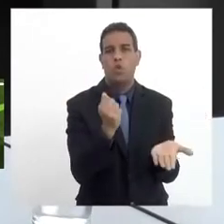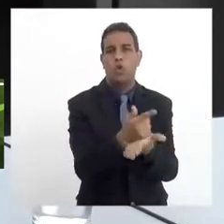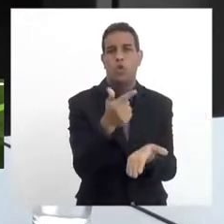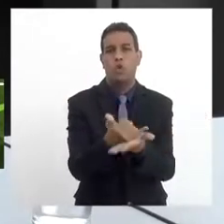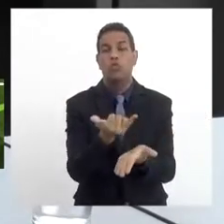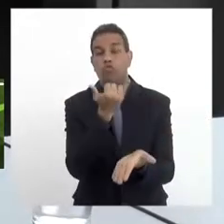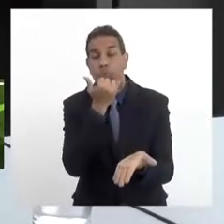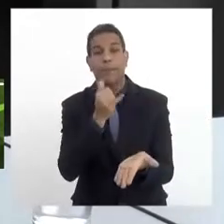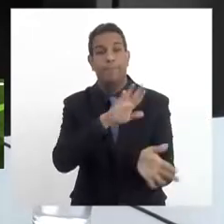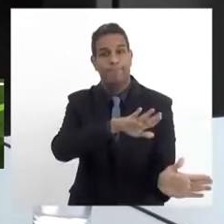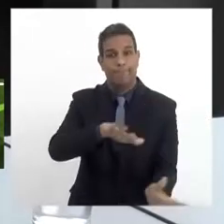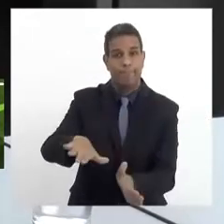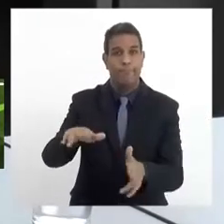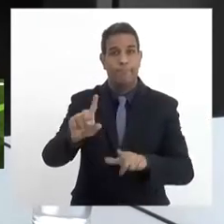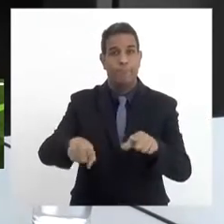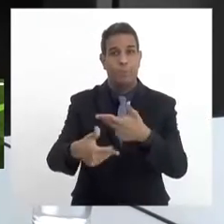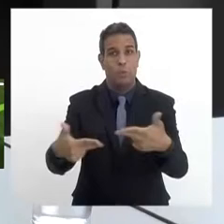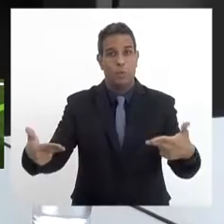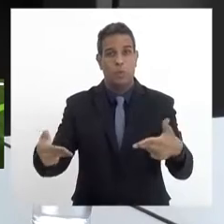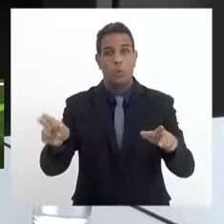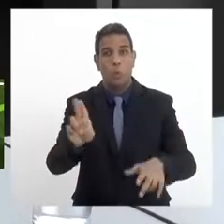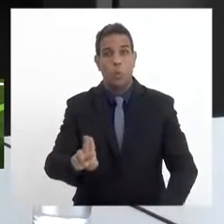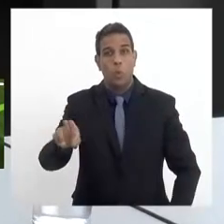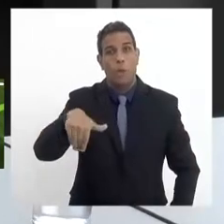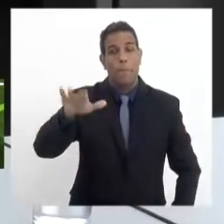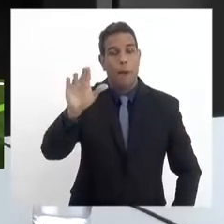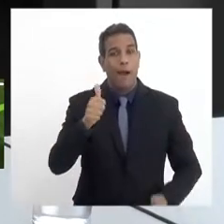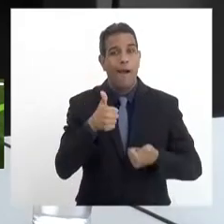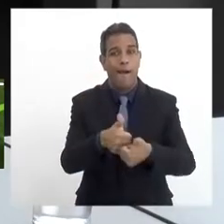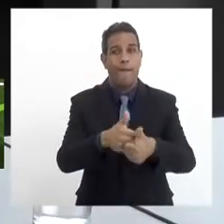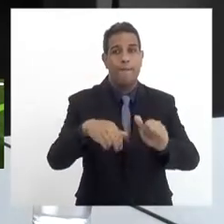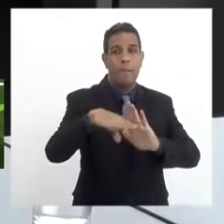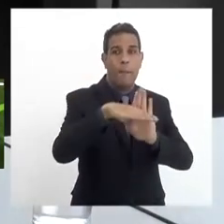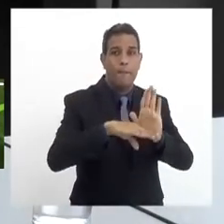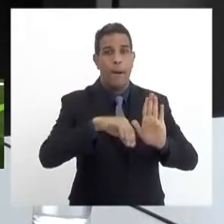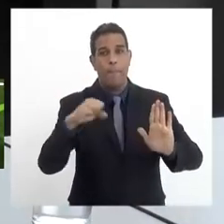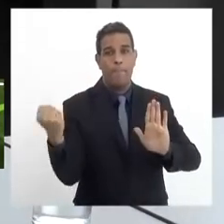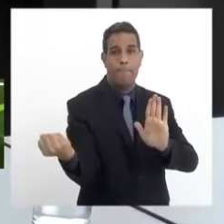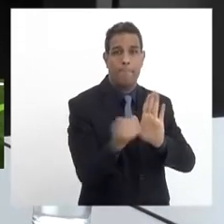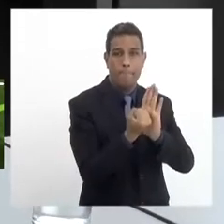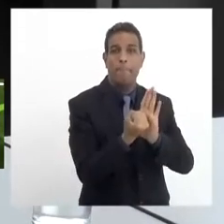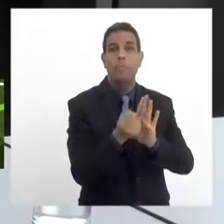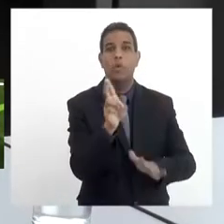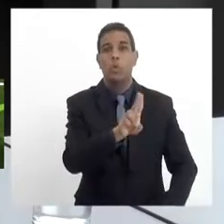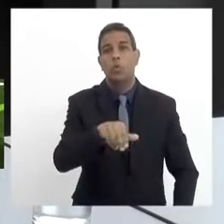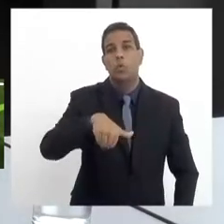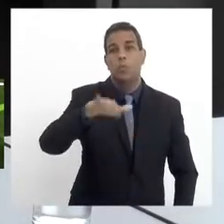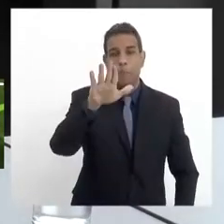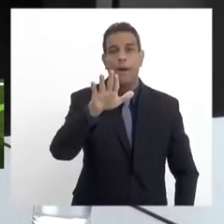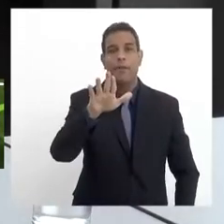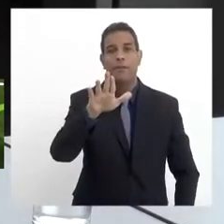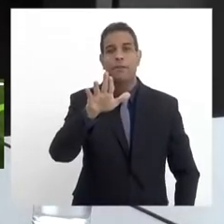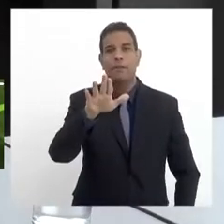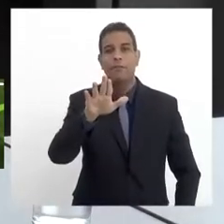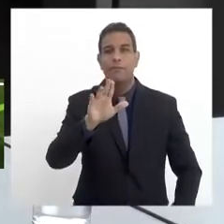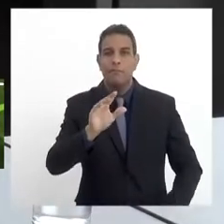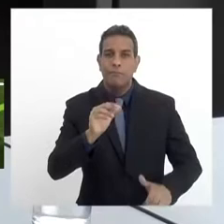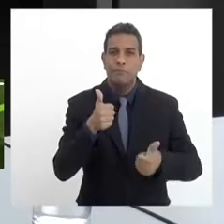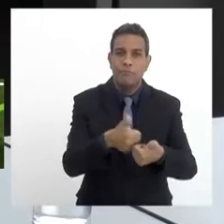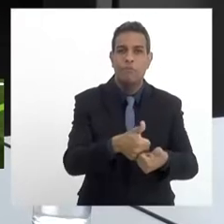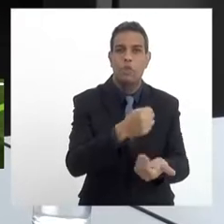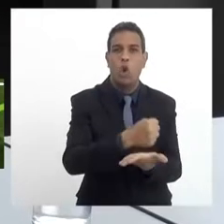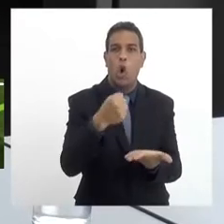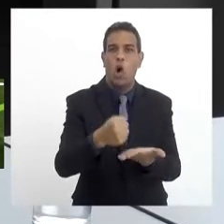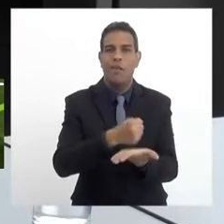Desculpa, os produtos a serem para o serviço de limpeza deverão ainda seguir padrões e marcas que serão utilizados na vigência dos seus